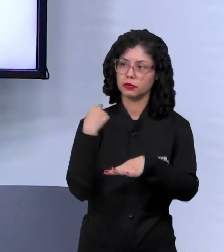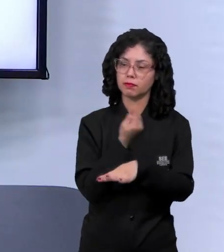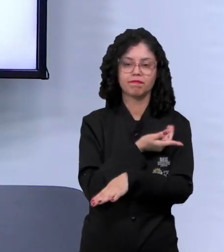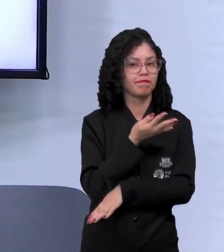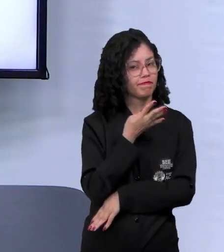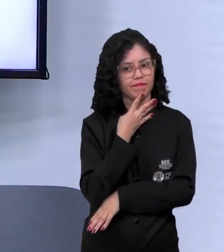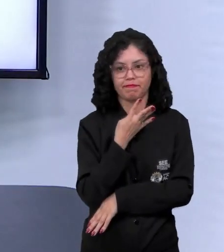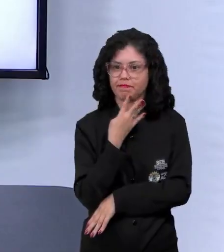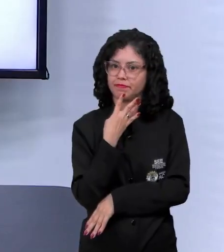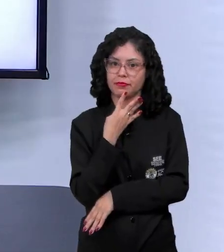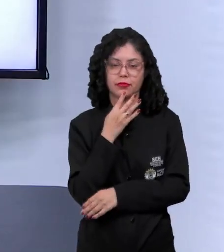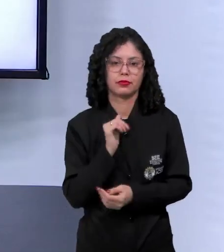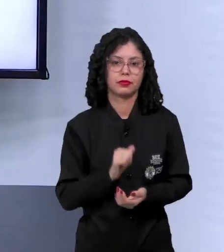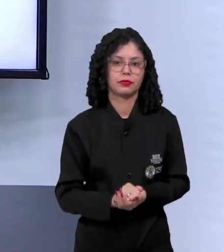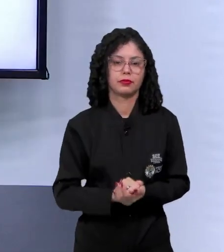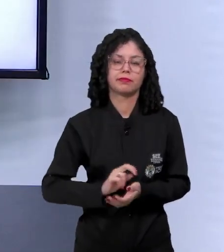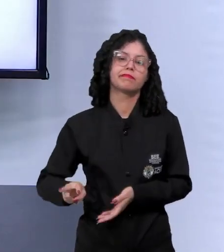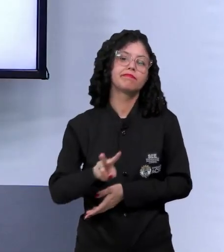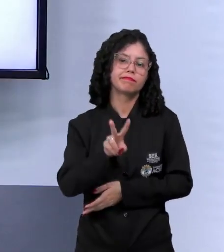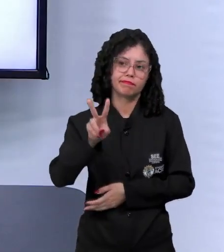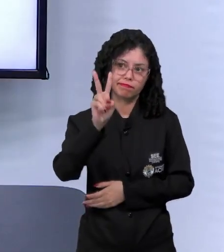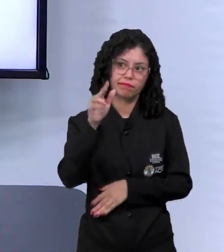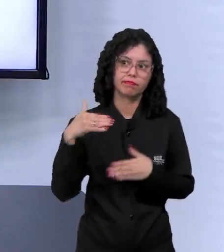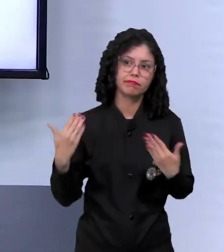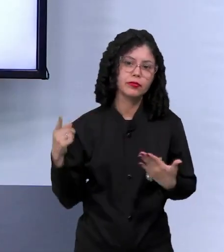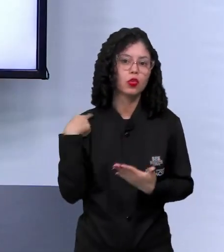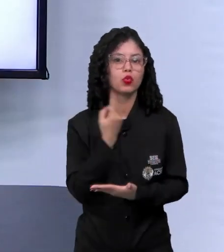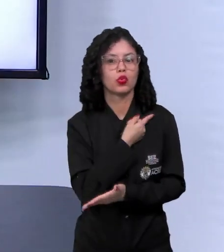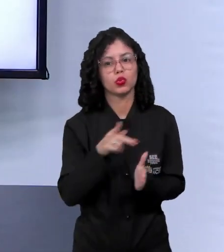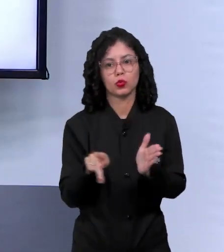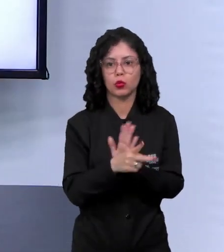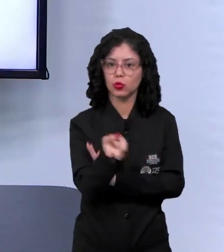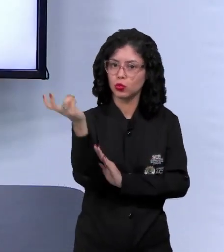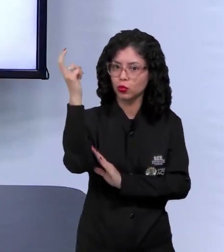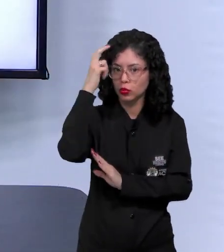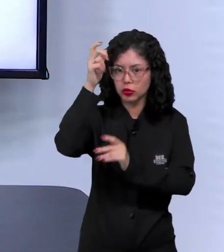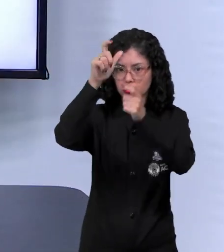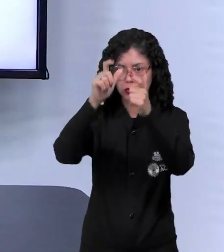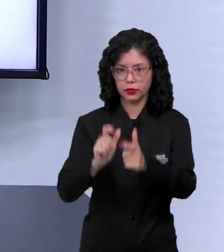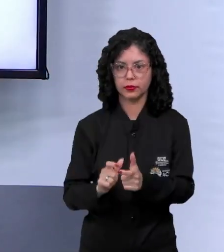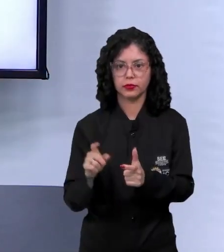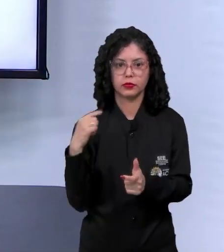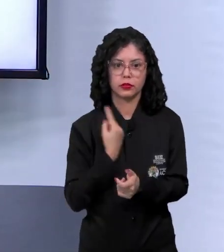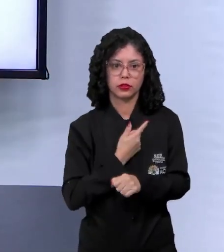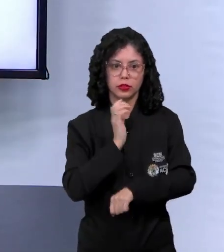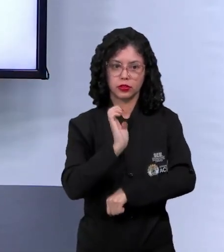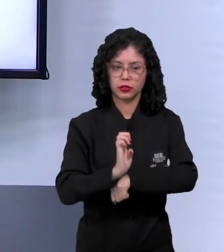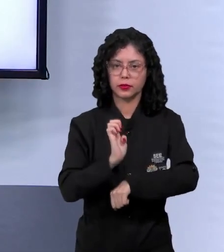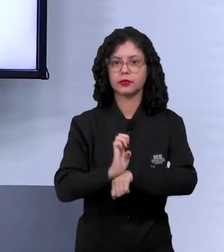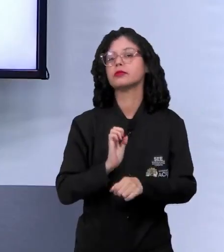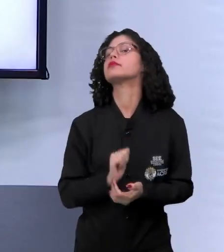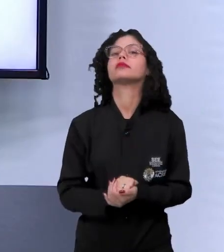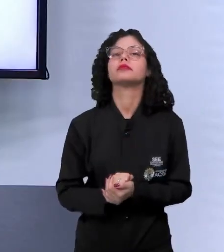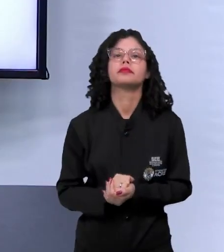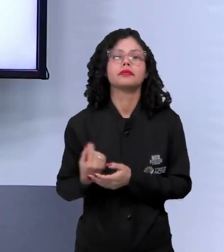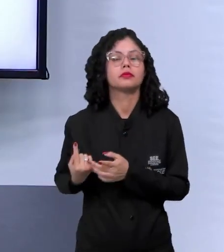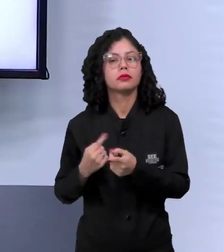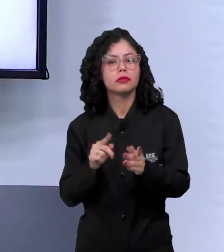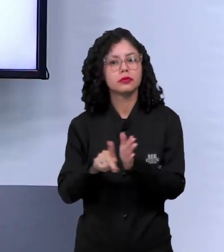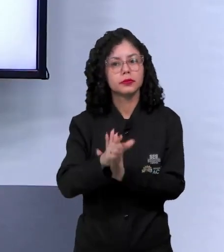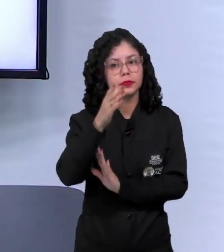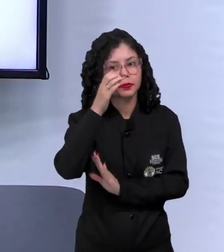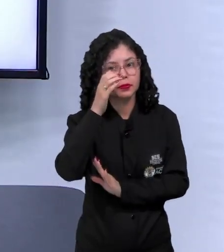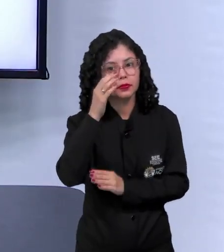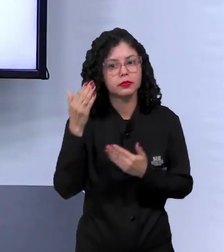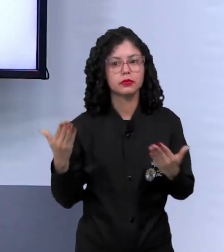não conhecemos e não valorizamos a nossa cultura local do nosso estado. Então, a intuito de